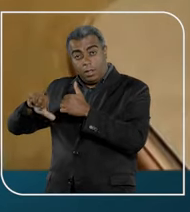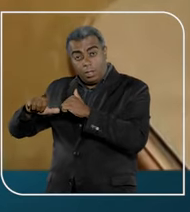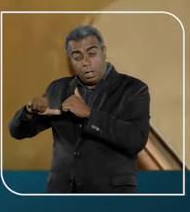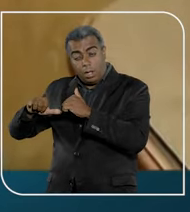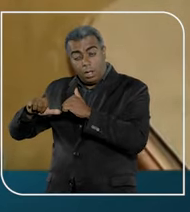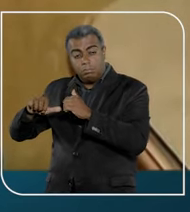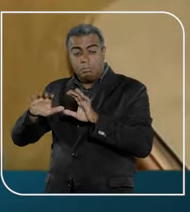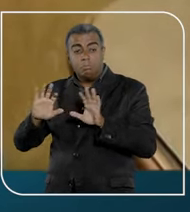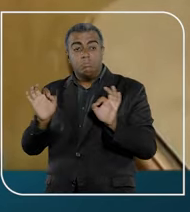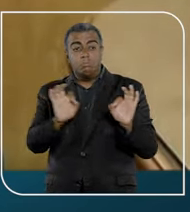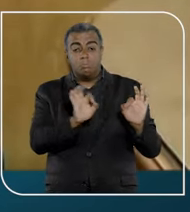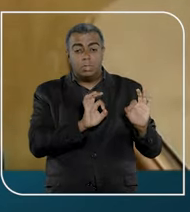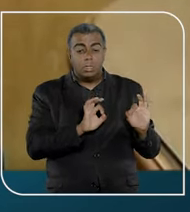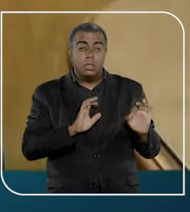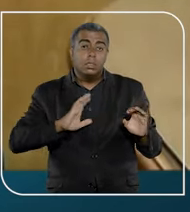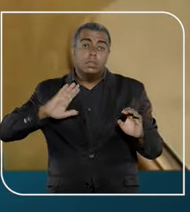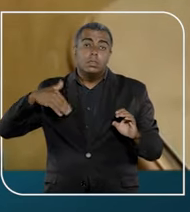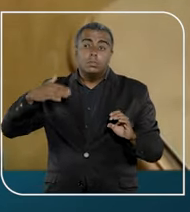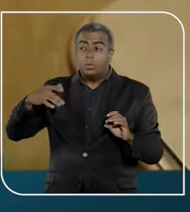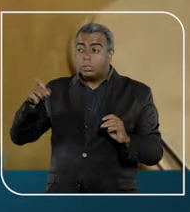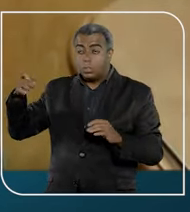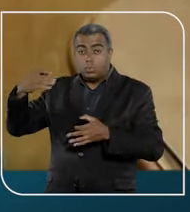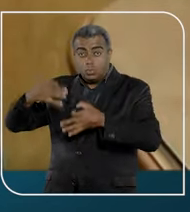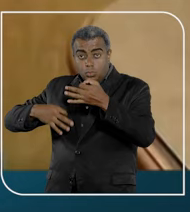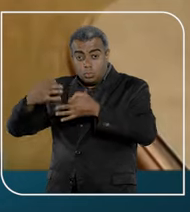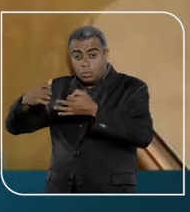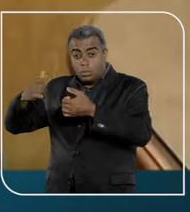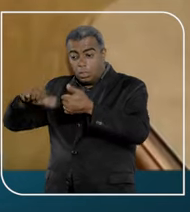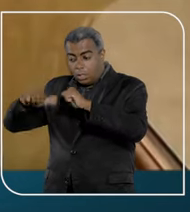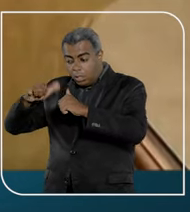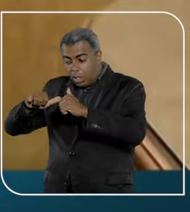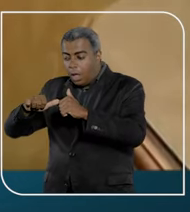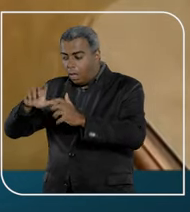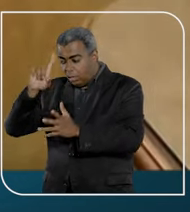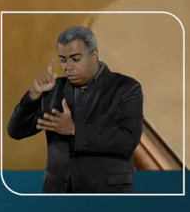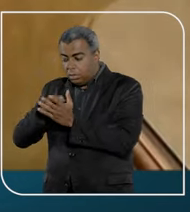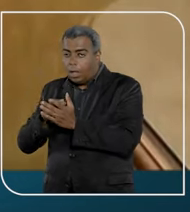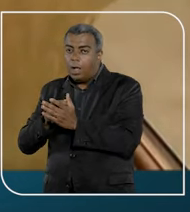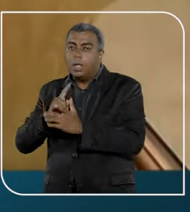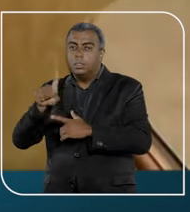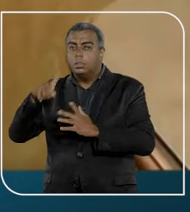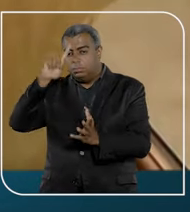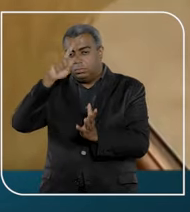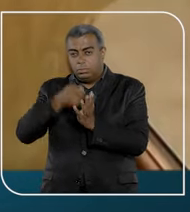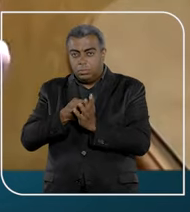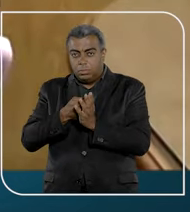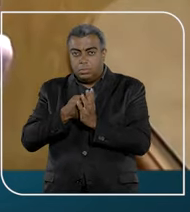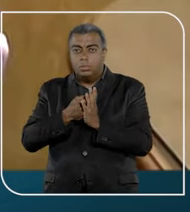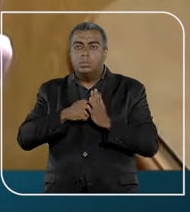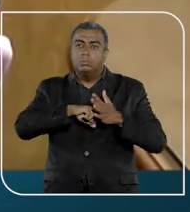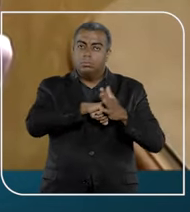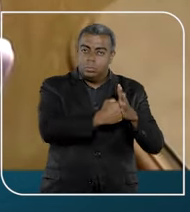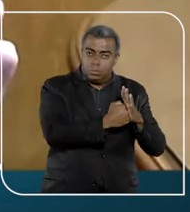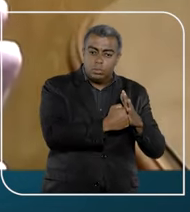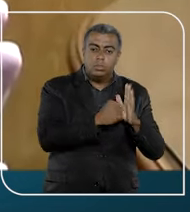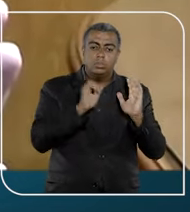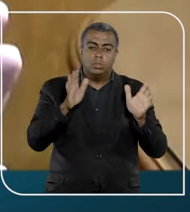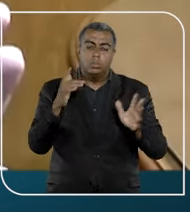analisar, ninguém vai ver. Só vai aparecer a petição depois que ele já deferiu o